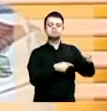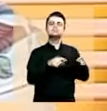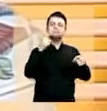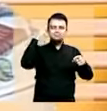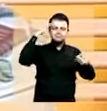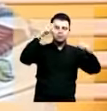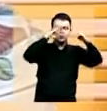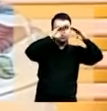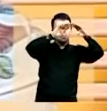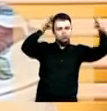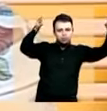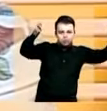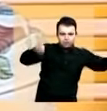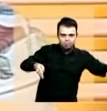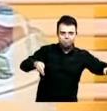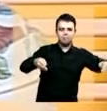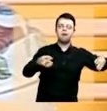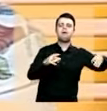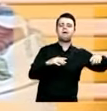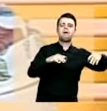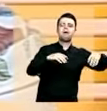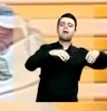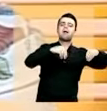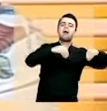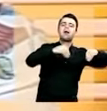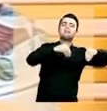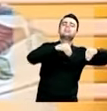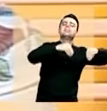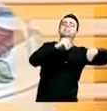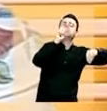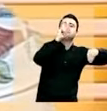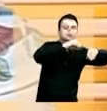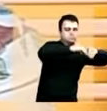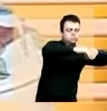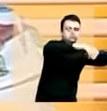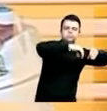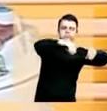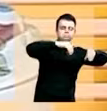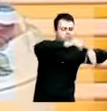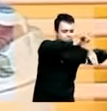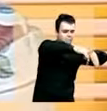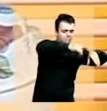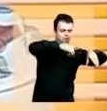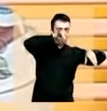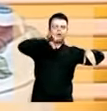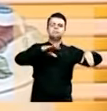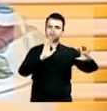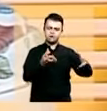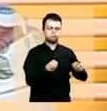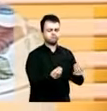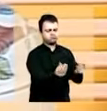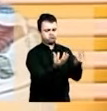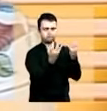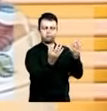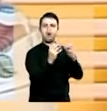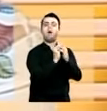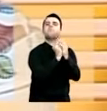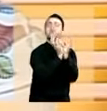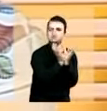coisa da hidroponia, né? No caso de alface, já até distribuímos um pouquinho da primeira